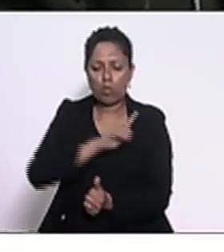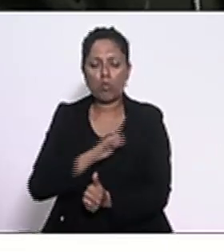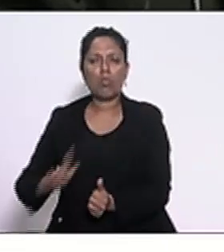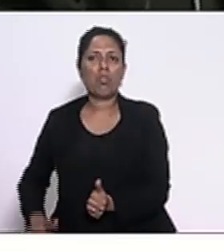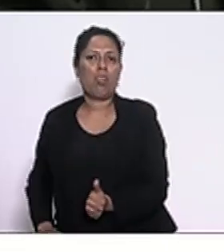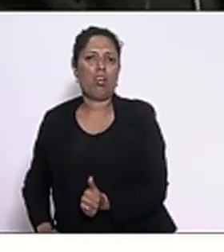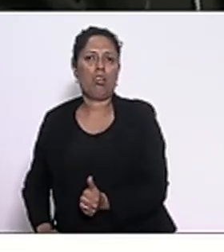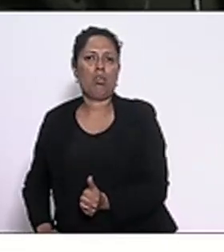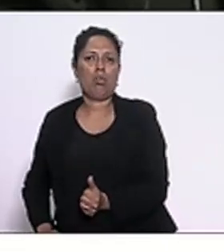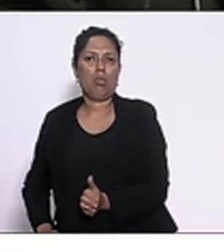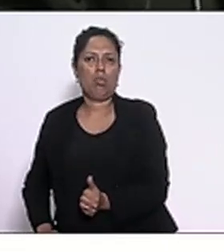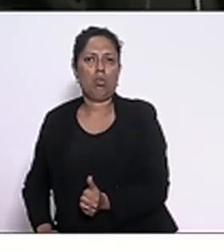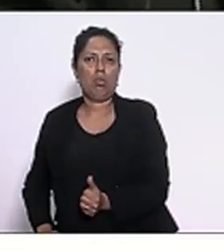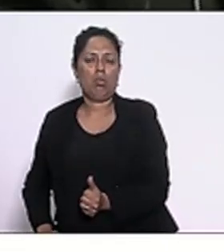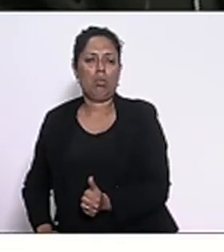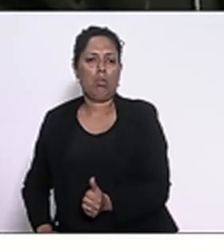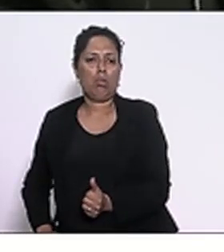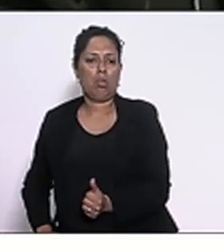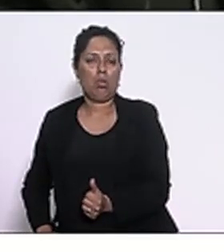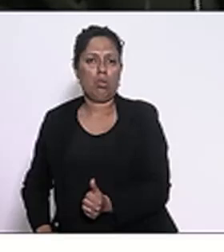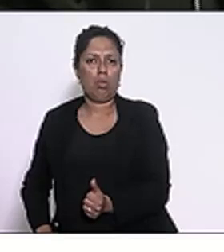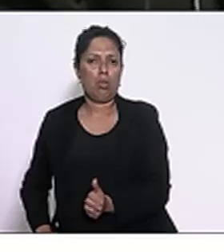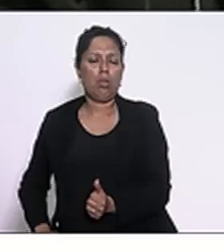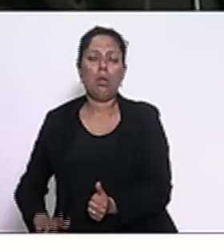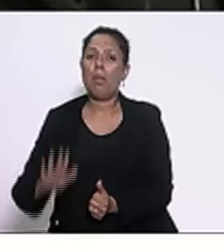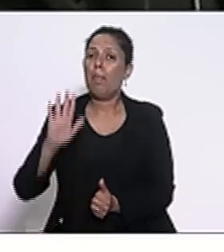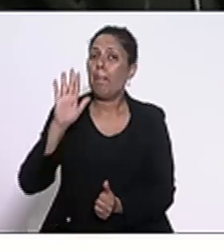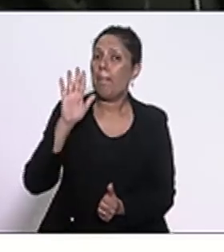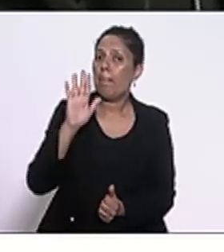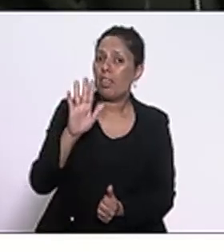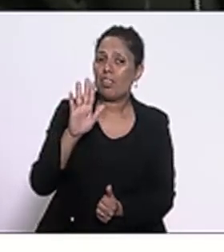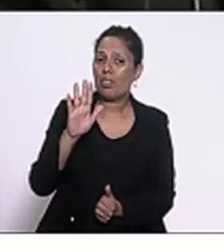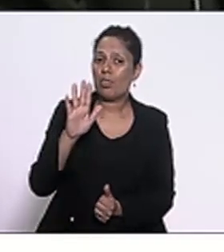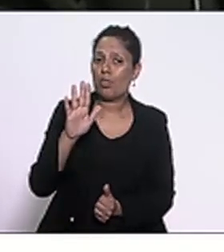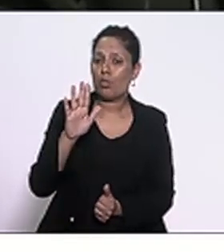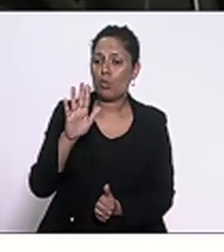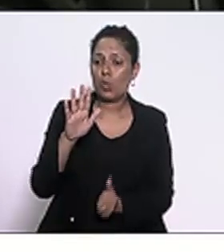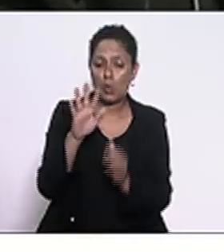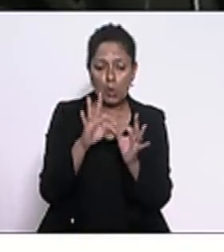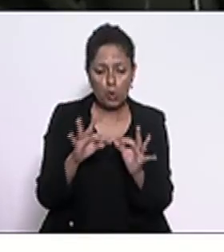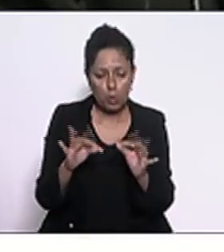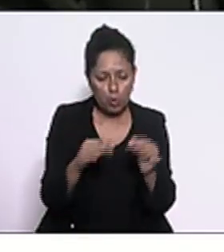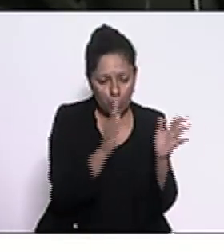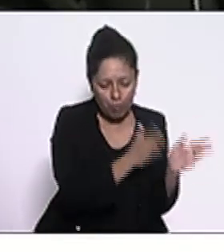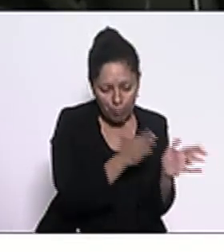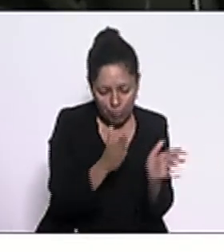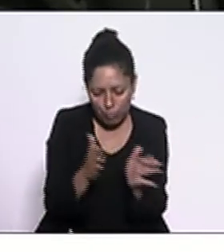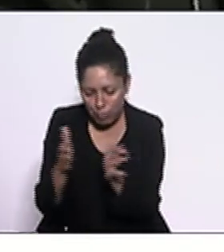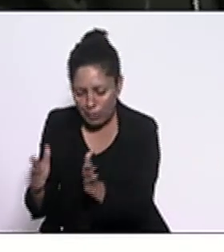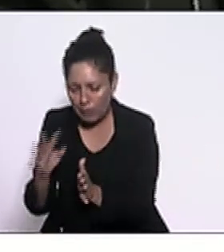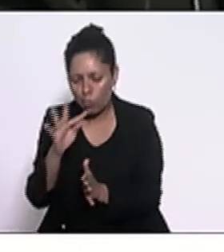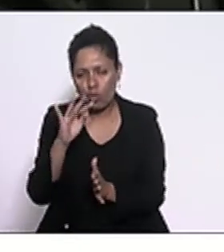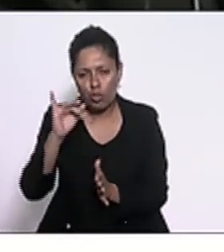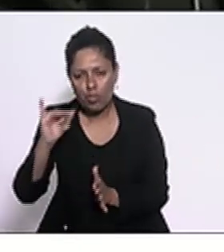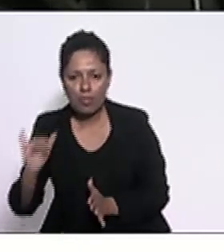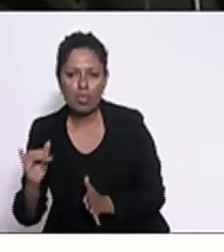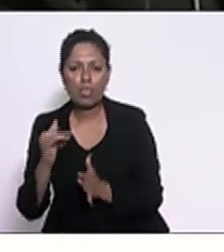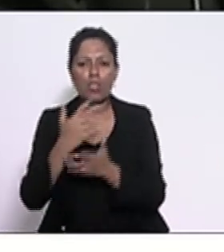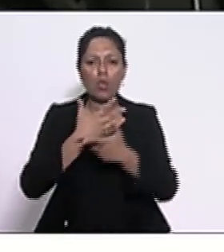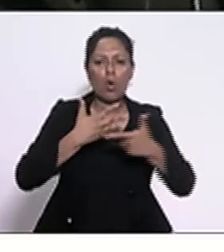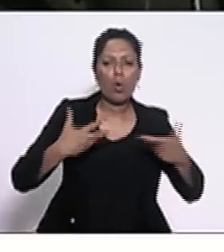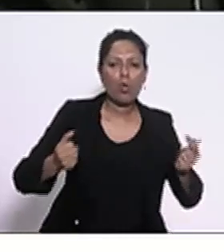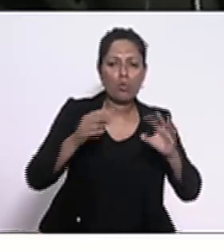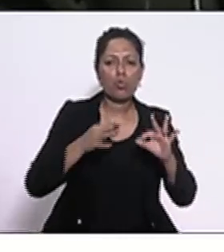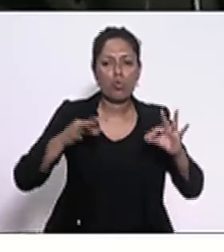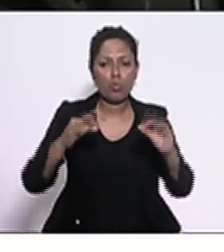Troca-se a direção dos governos pelo processo democrático, mas a estrutura de TI está mantida, as informações